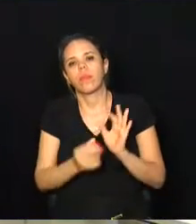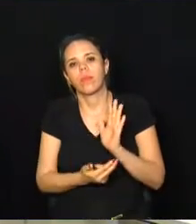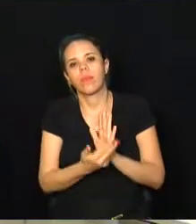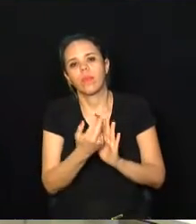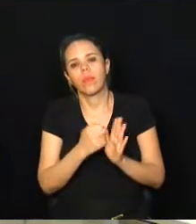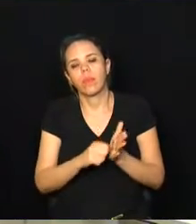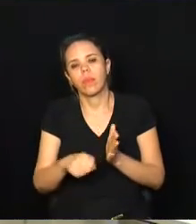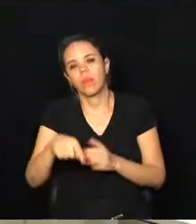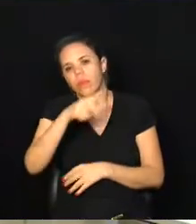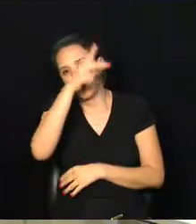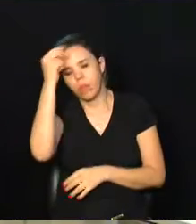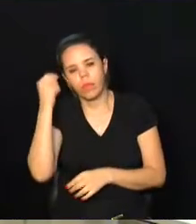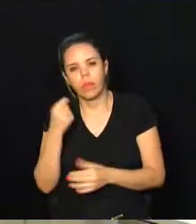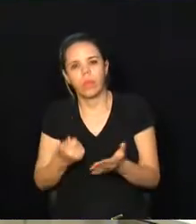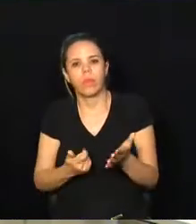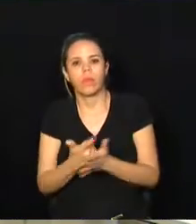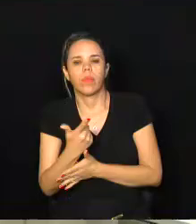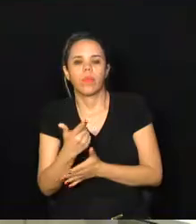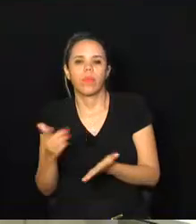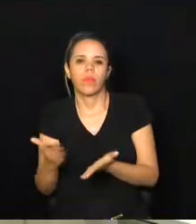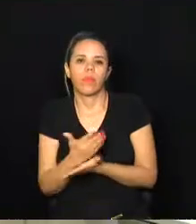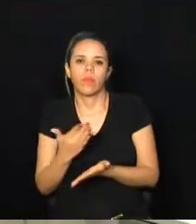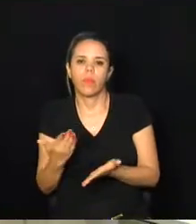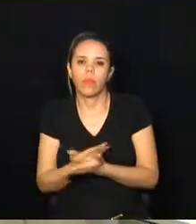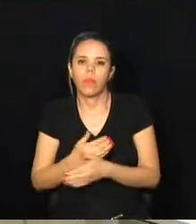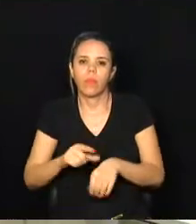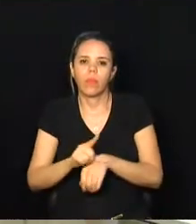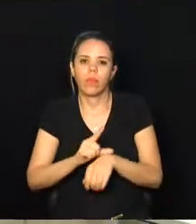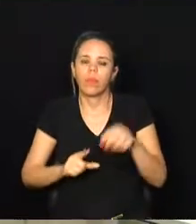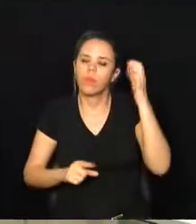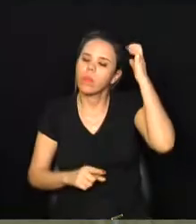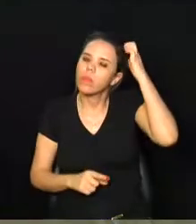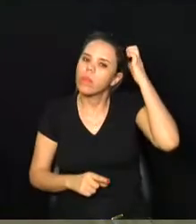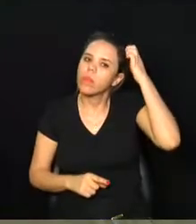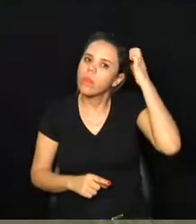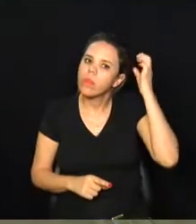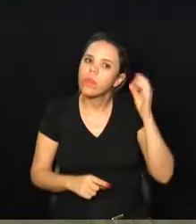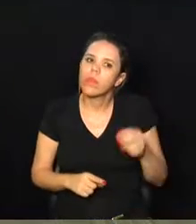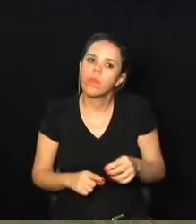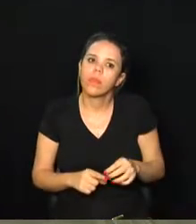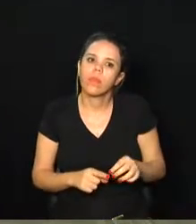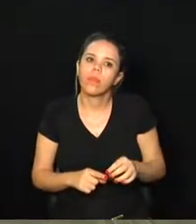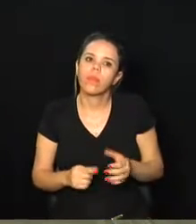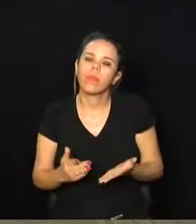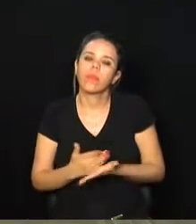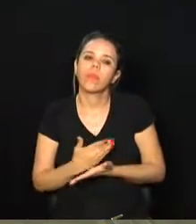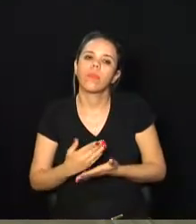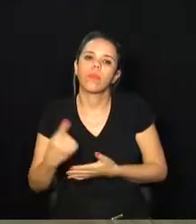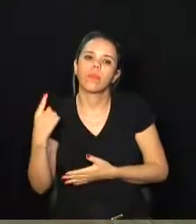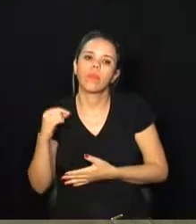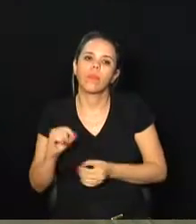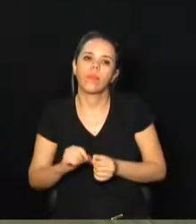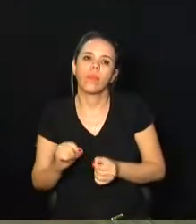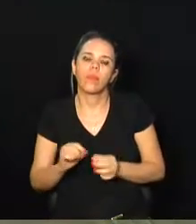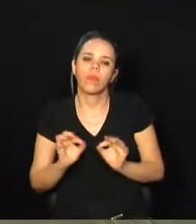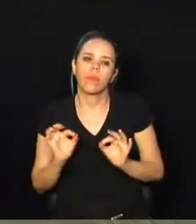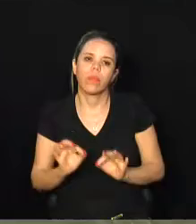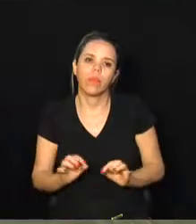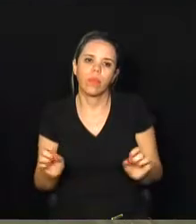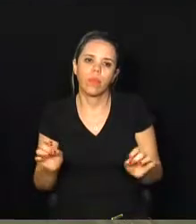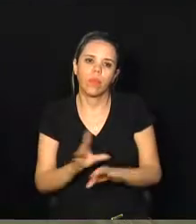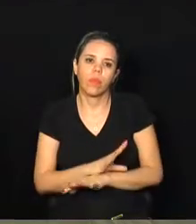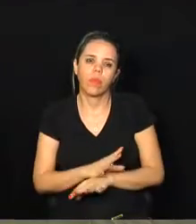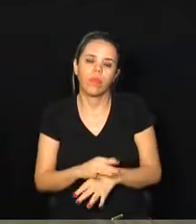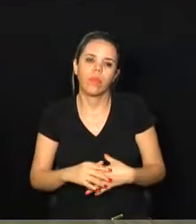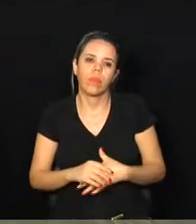ia na prefeitura e comprava um caderno com a legislação, e você ficava com aquele caderno, se você fizesse tudo certinho, estava tudo